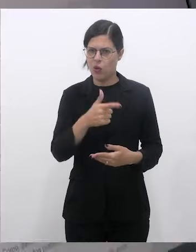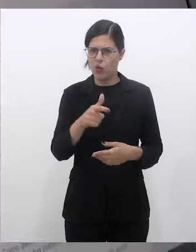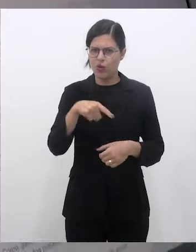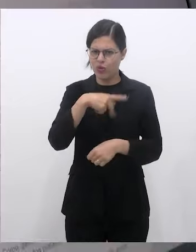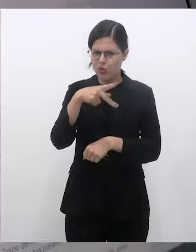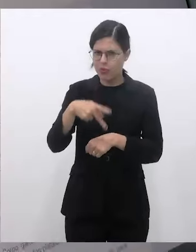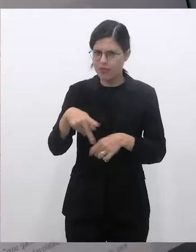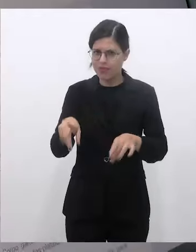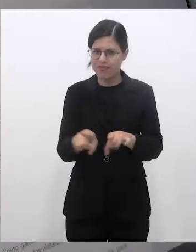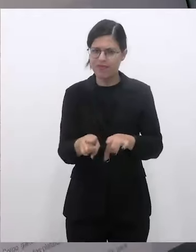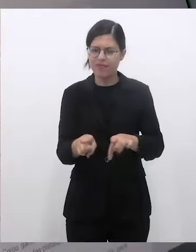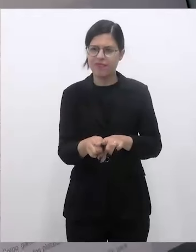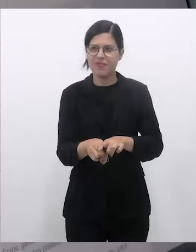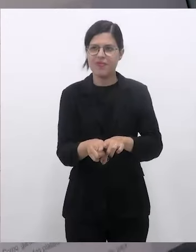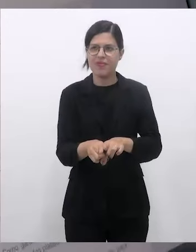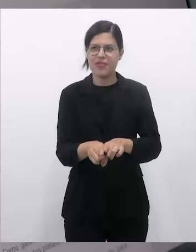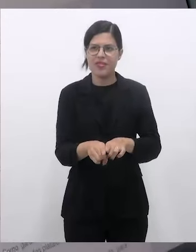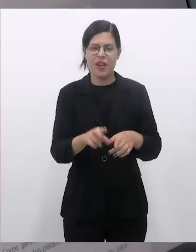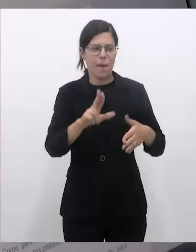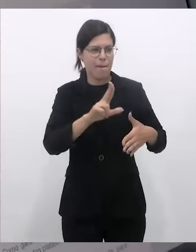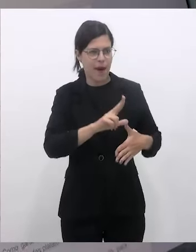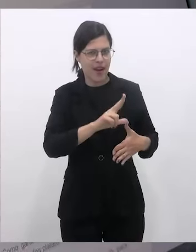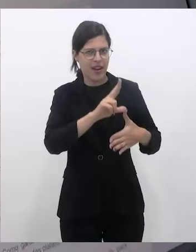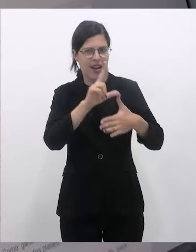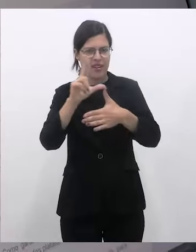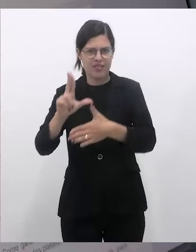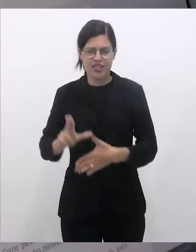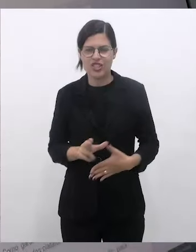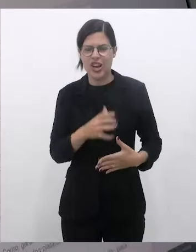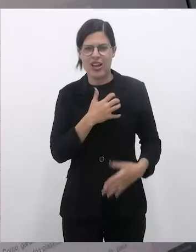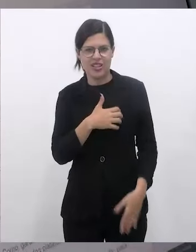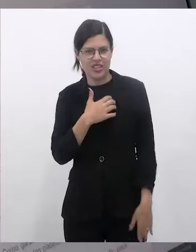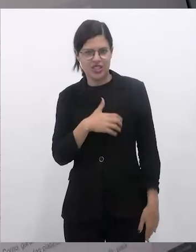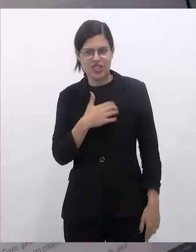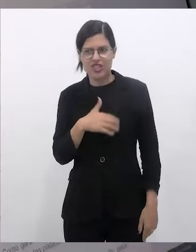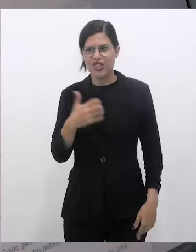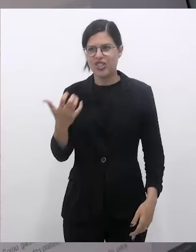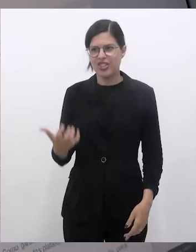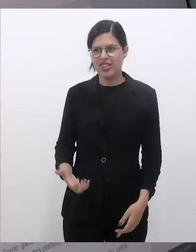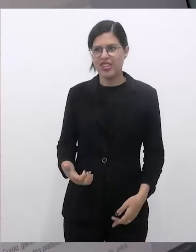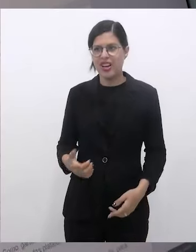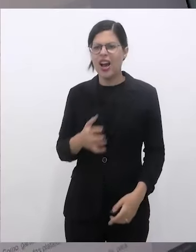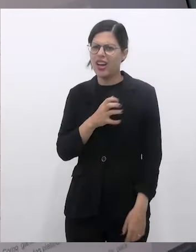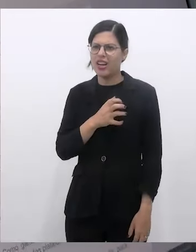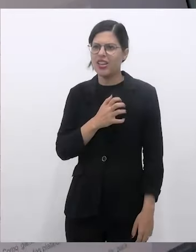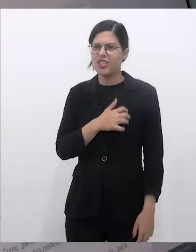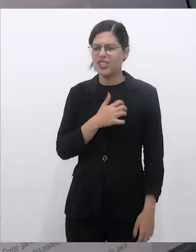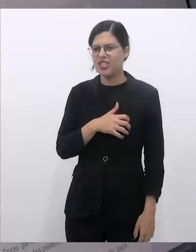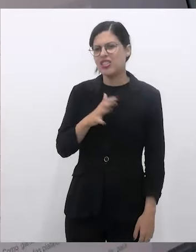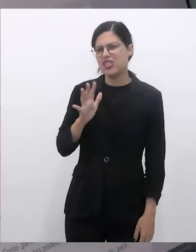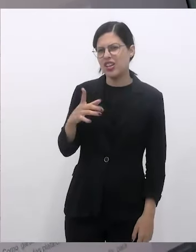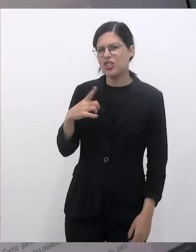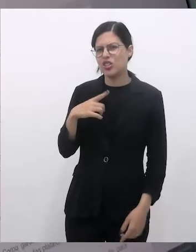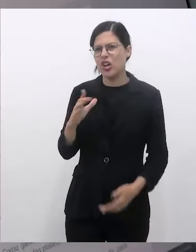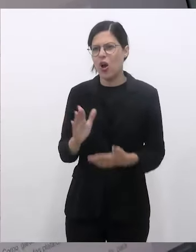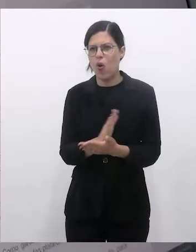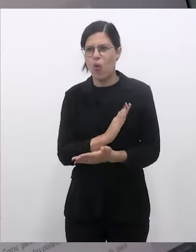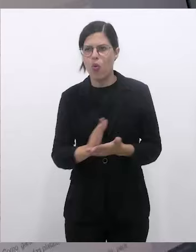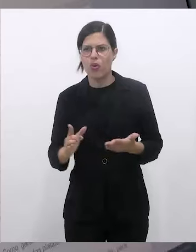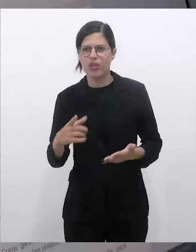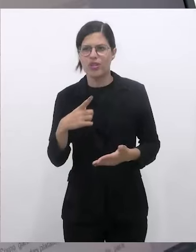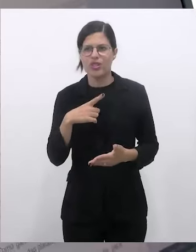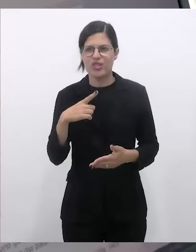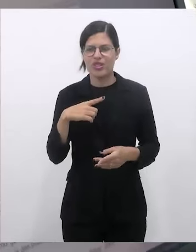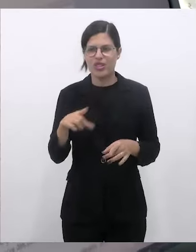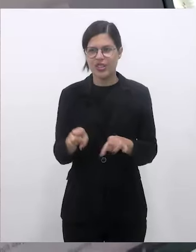também, Dinamarca, e produções muito boas. América Latina, Colômbia, Argentina, Chile. Argentina, acho que a gente já tinha um pouquinho Argentina mais.